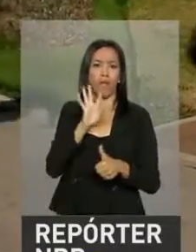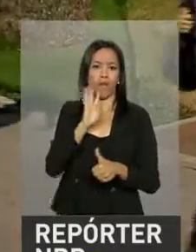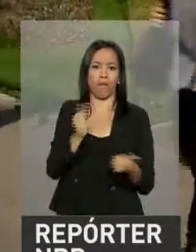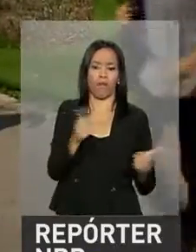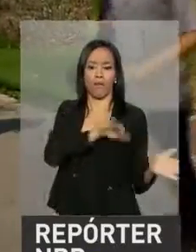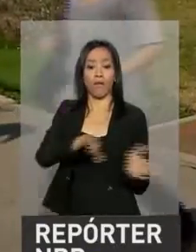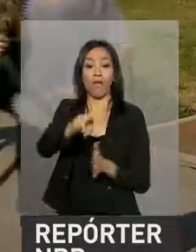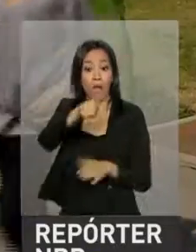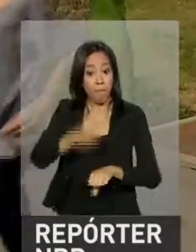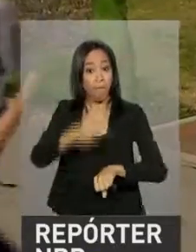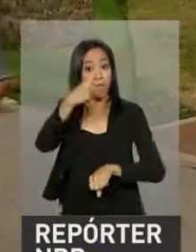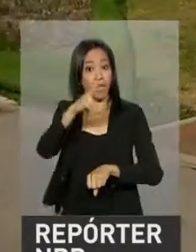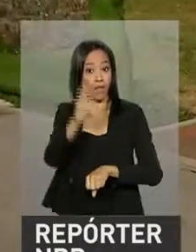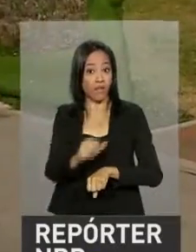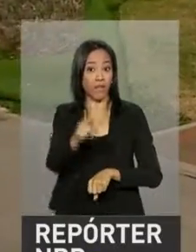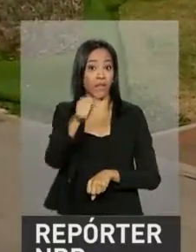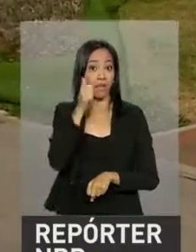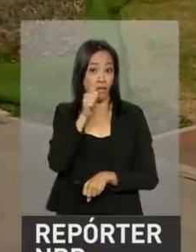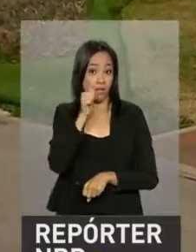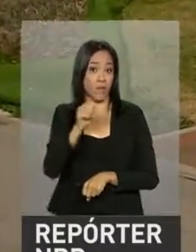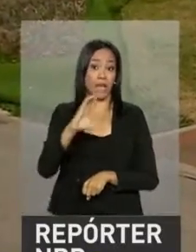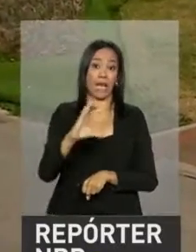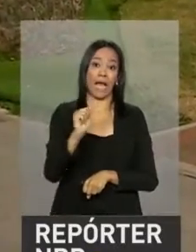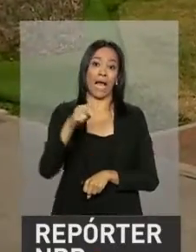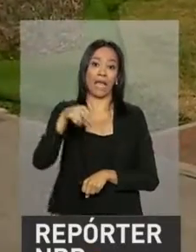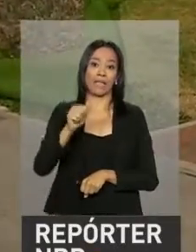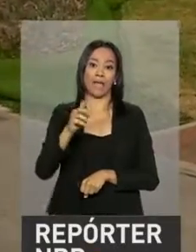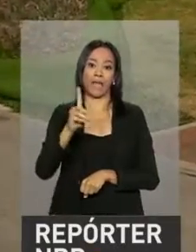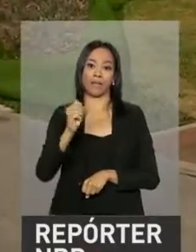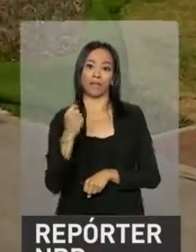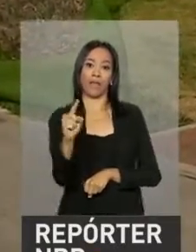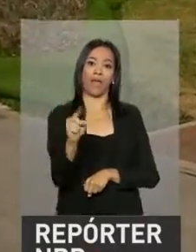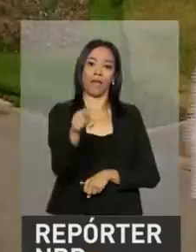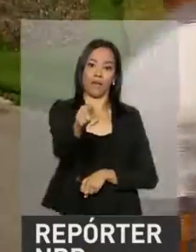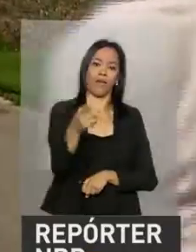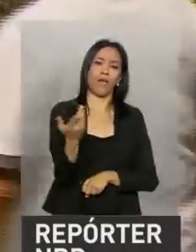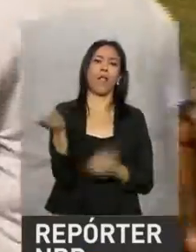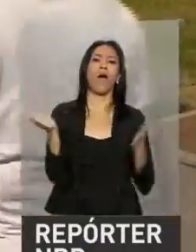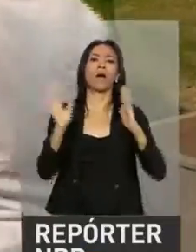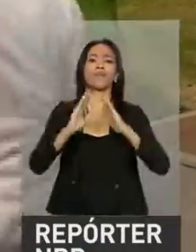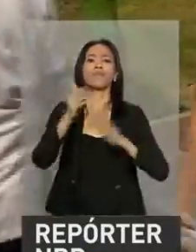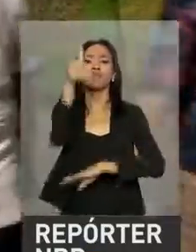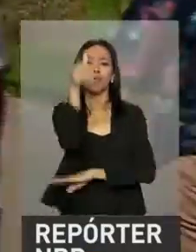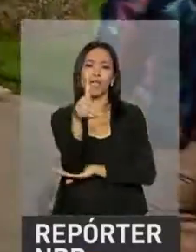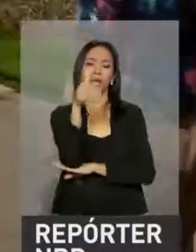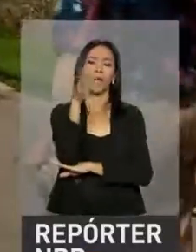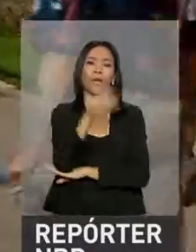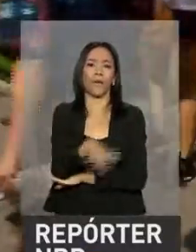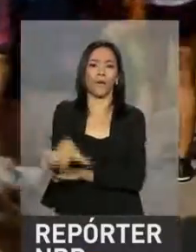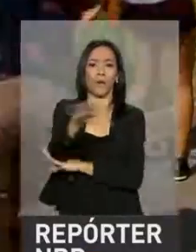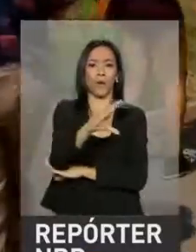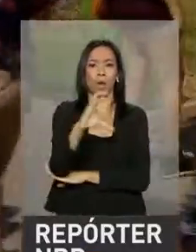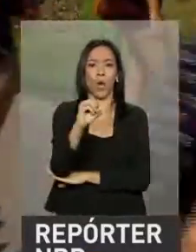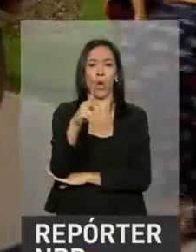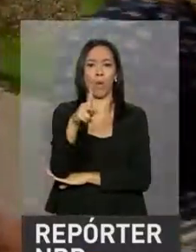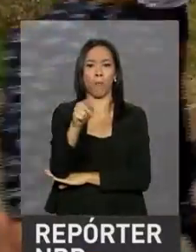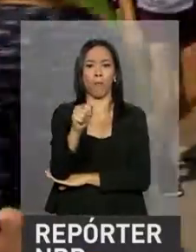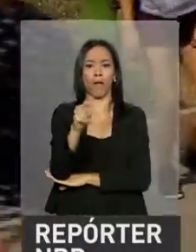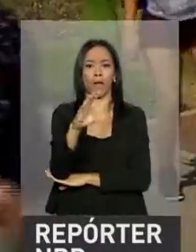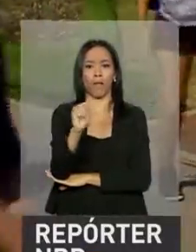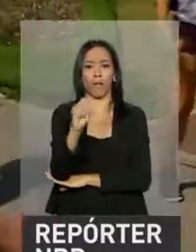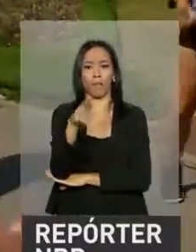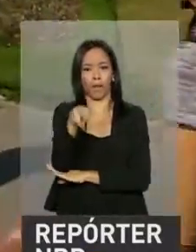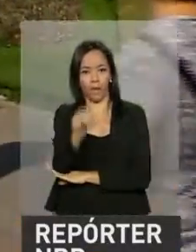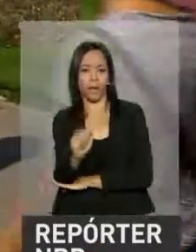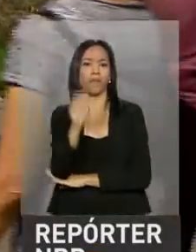vez da canadense keith simpson no rio de janeiro ela está hospedada em copacabana já assistiu a algumas competições e